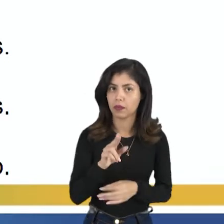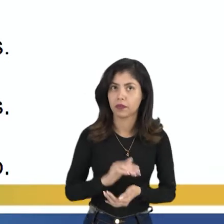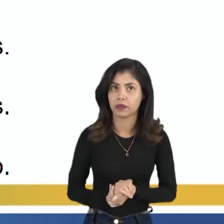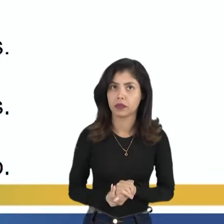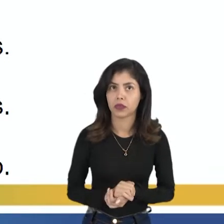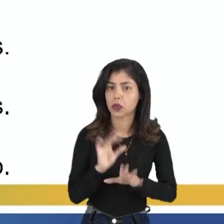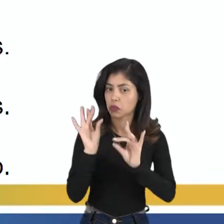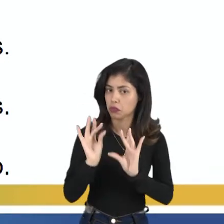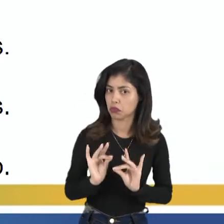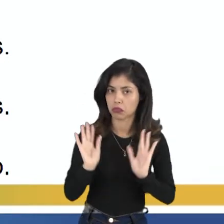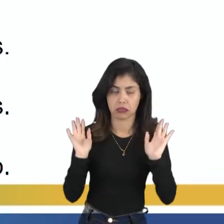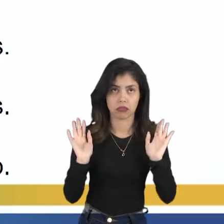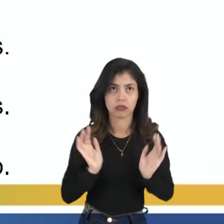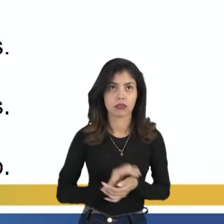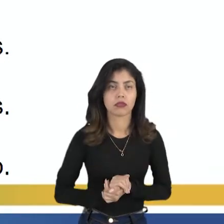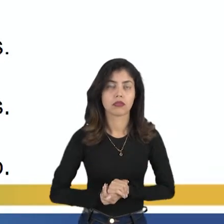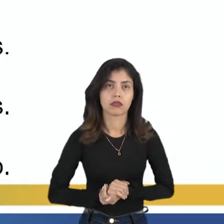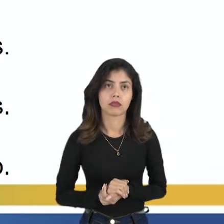forma casual?